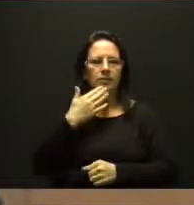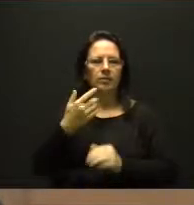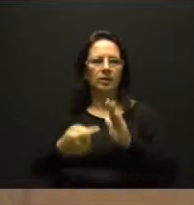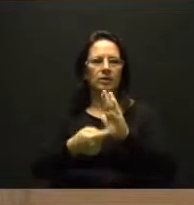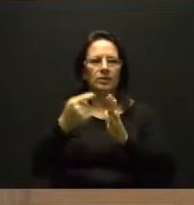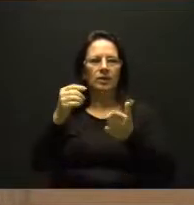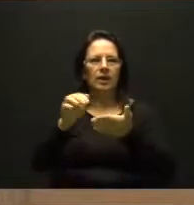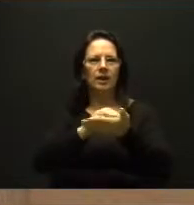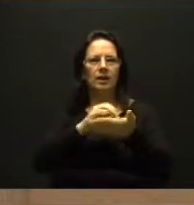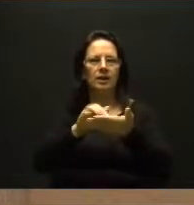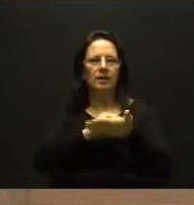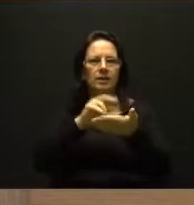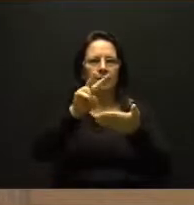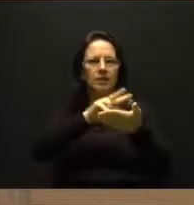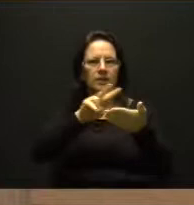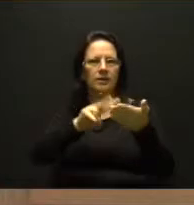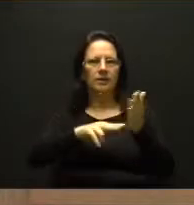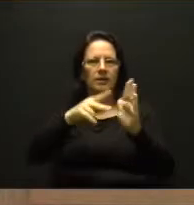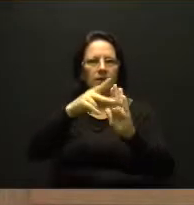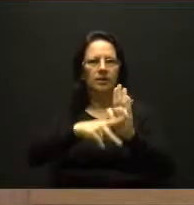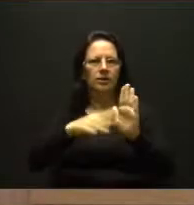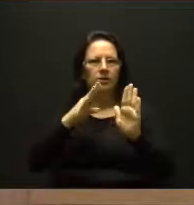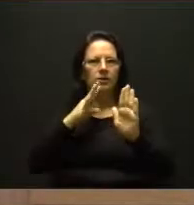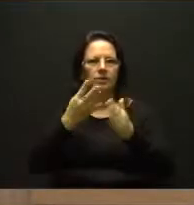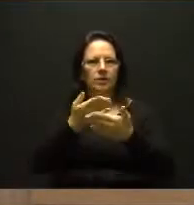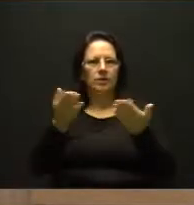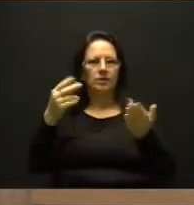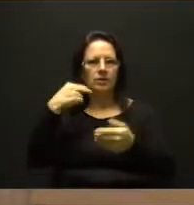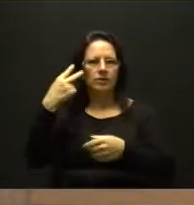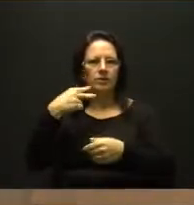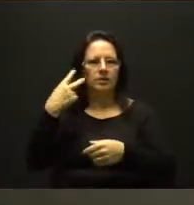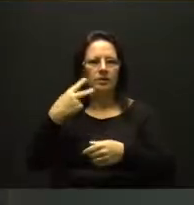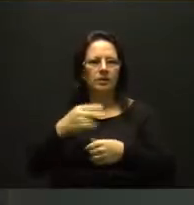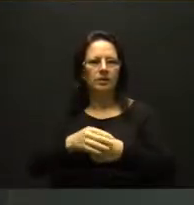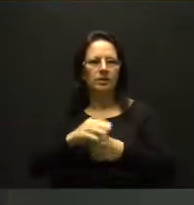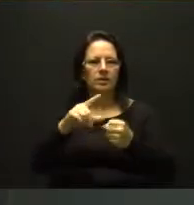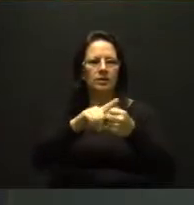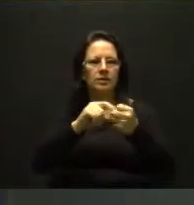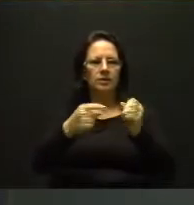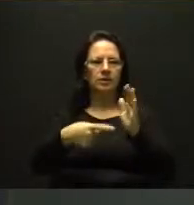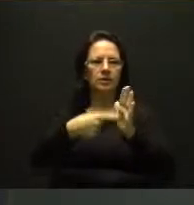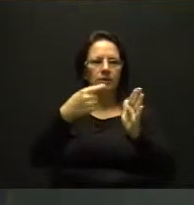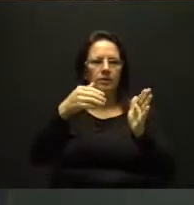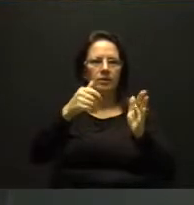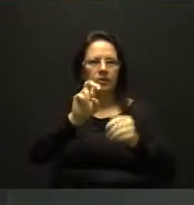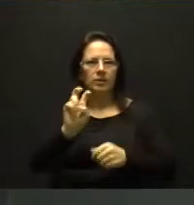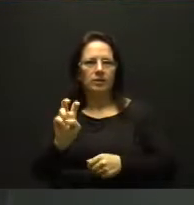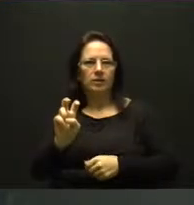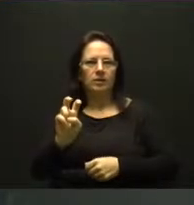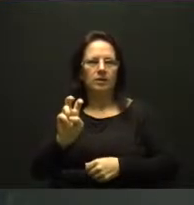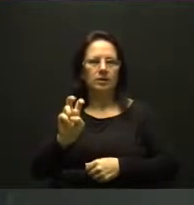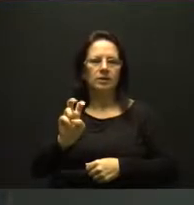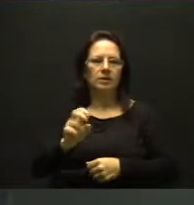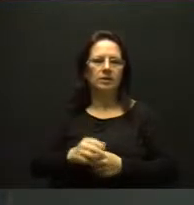o senhor secretário que proceda à leitura do projeto conforme deliberação plenária artigo 1º 15